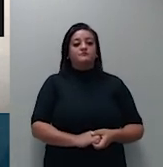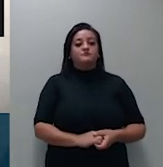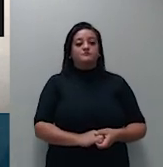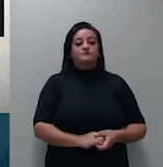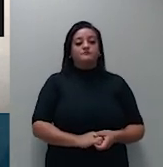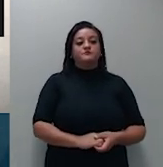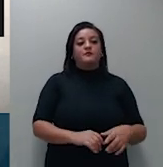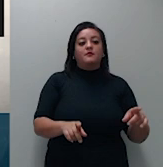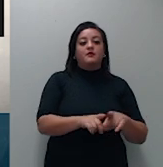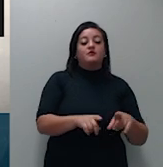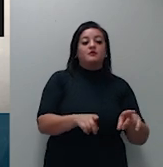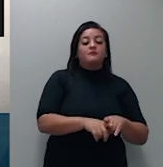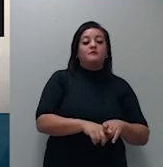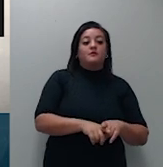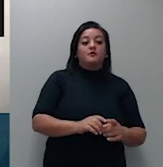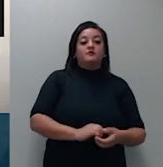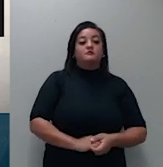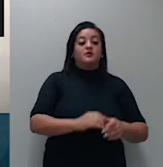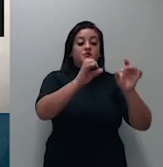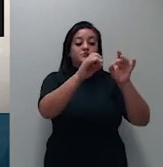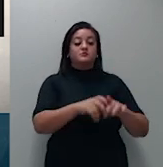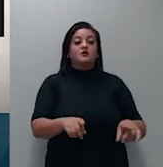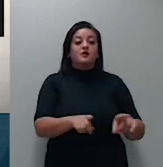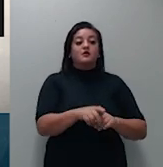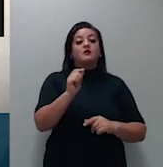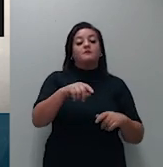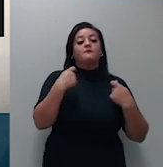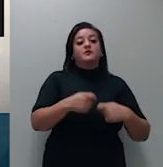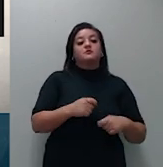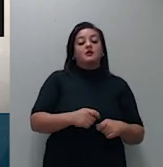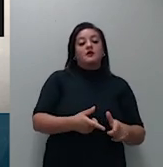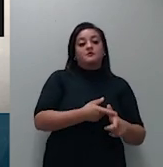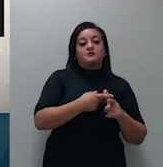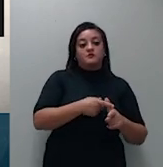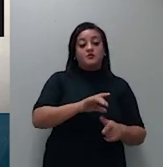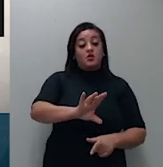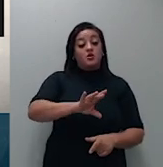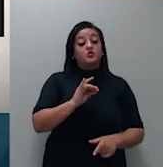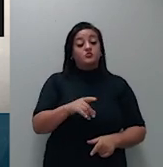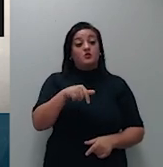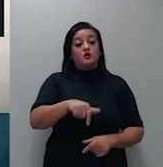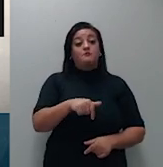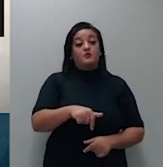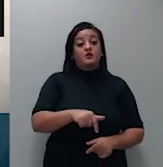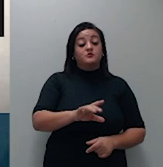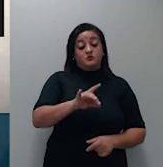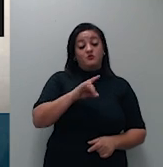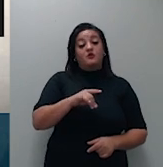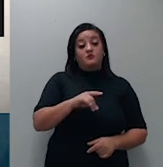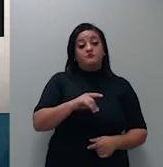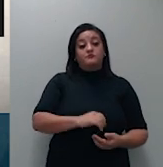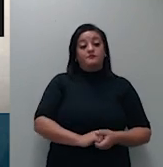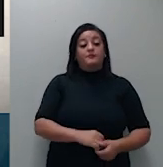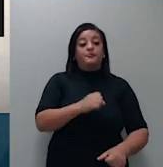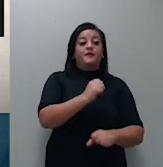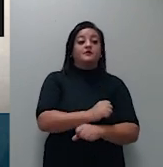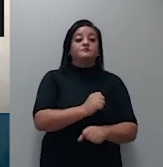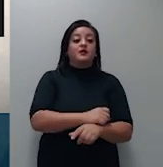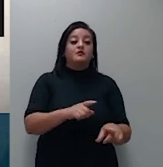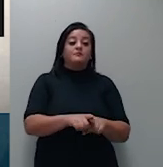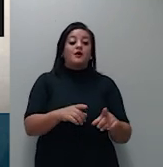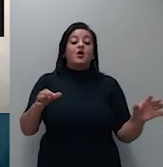e e também ressalto que deverá o credor que optar por essa escolha